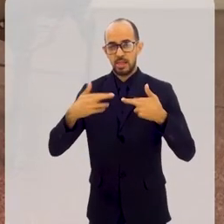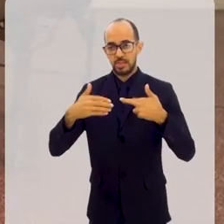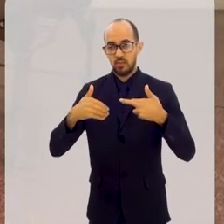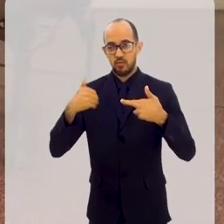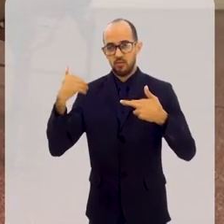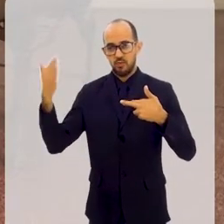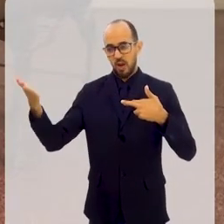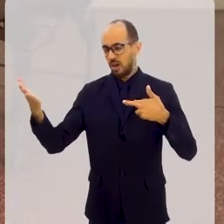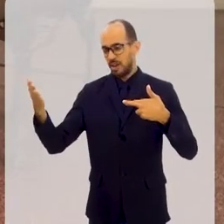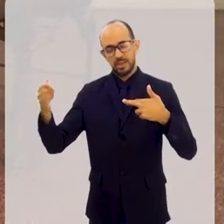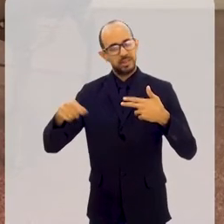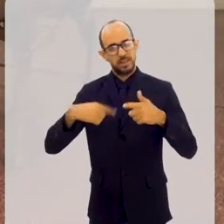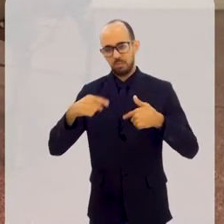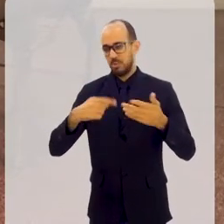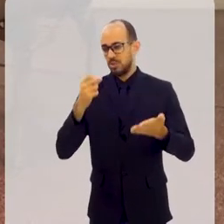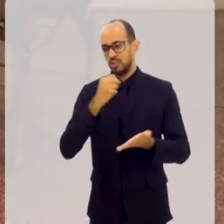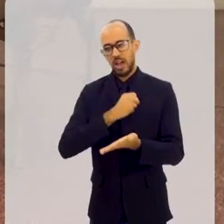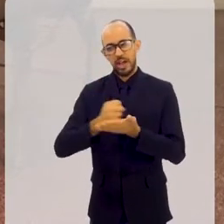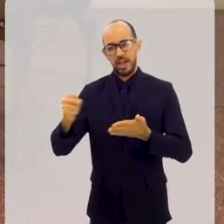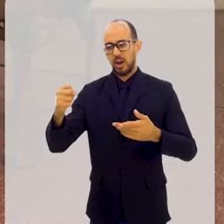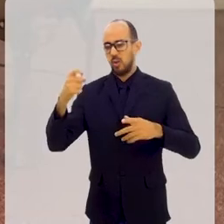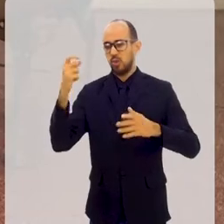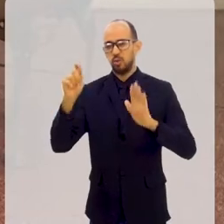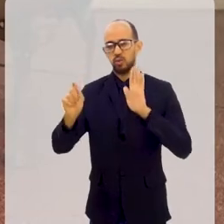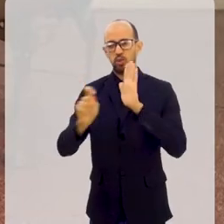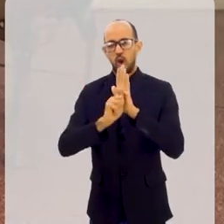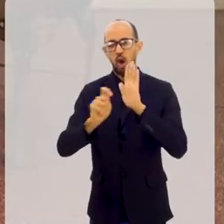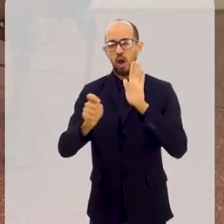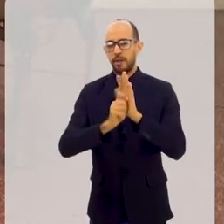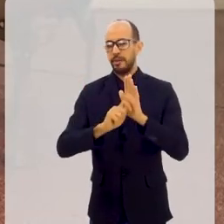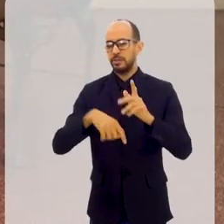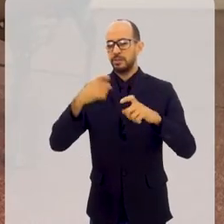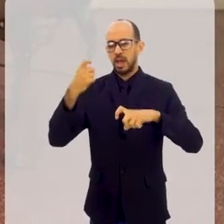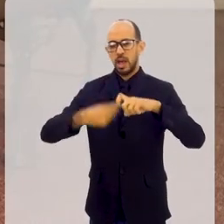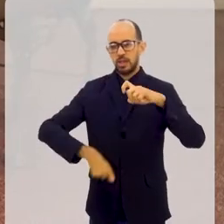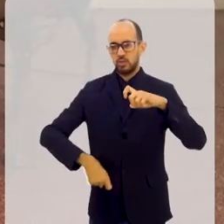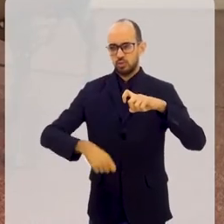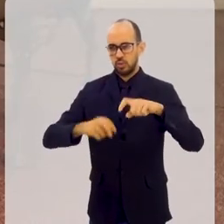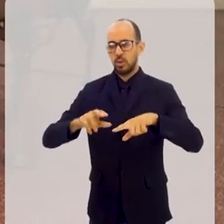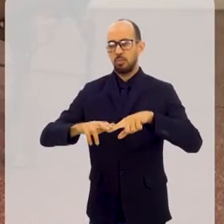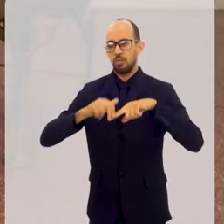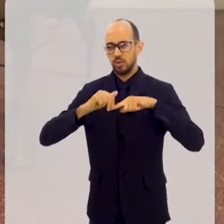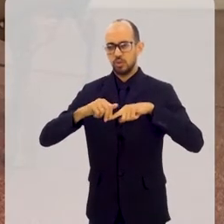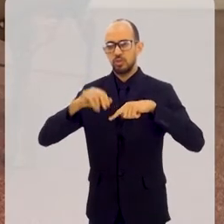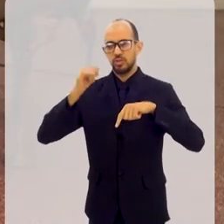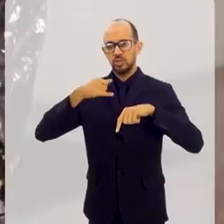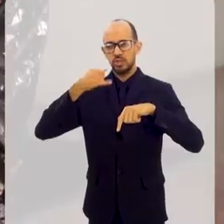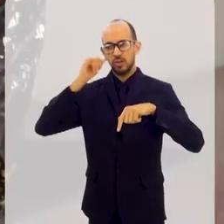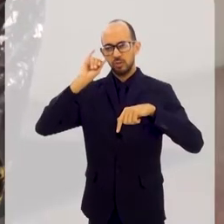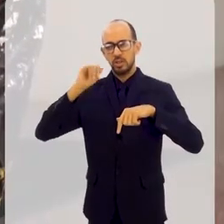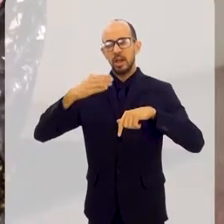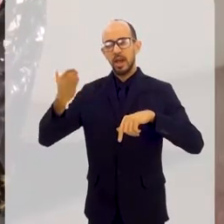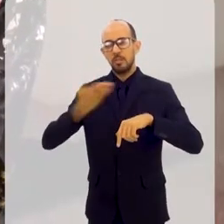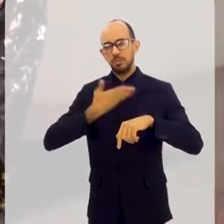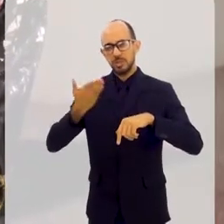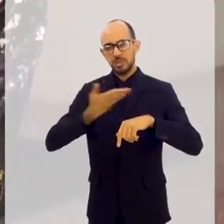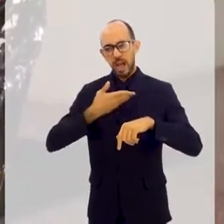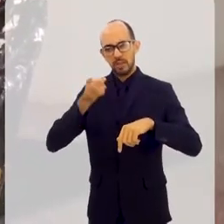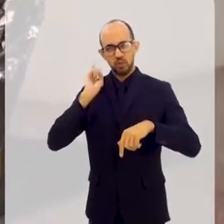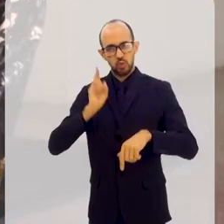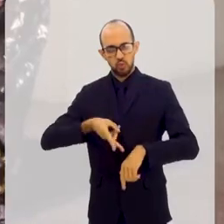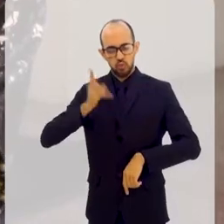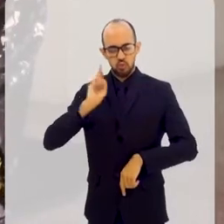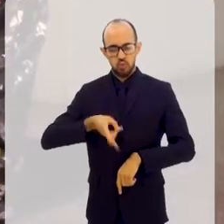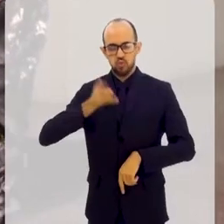os outros lá de fora aí se desvia com droga com sexo com tudo isso aí para que isso para que nós evitamos aí a amizade vai te ajudar